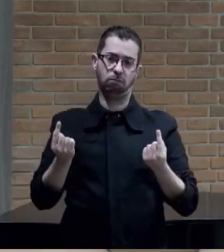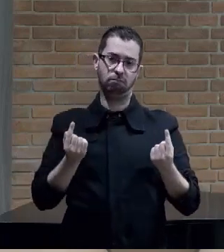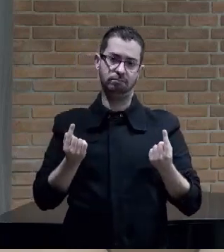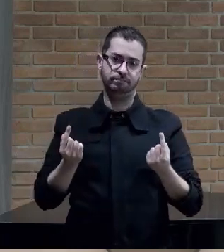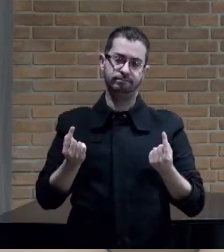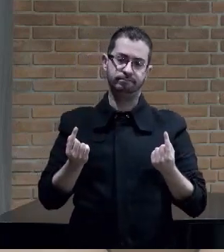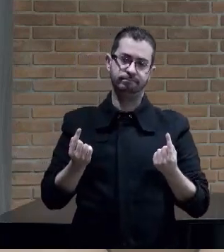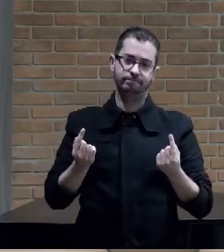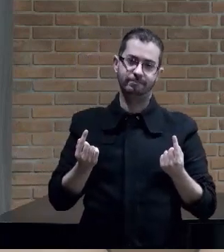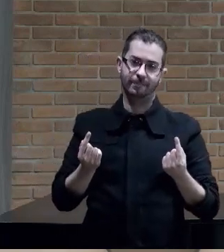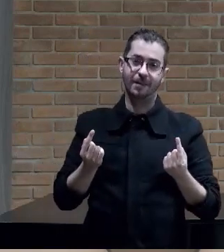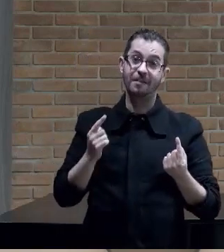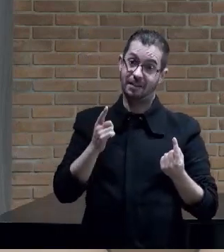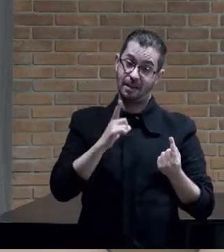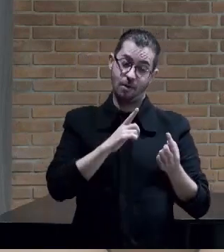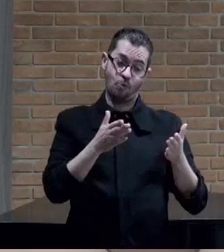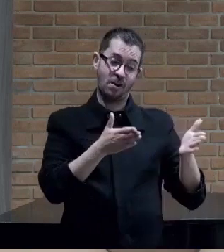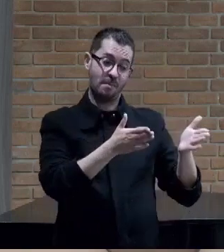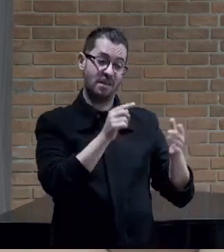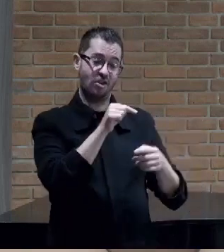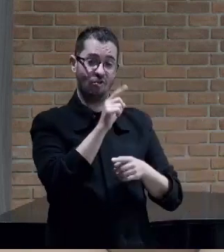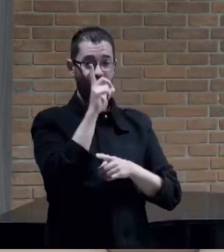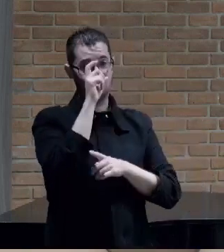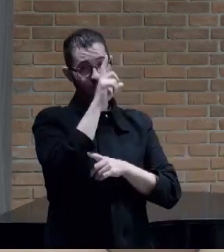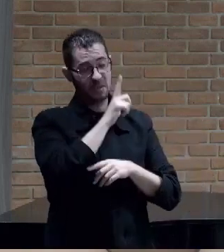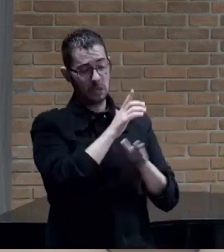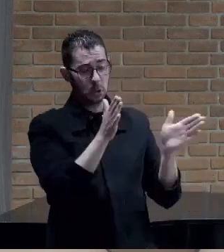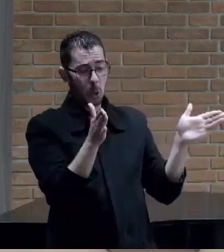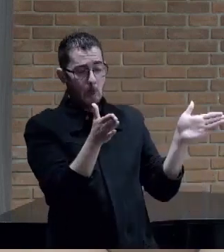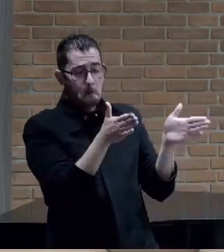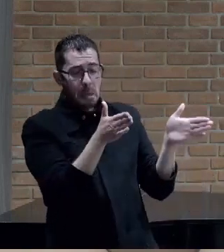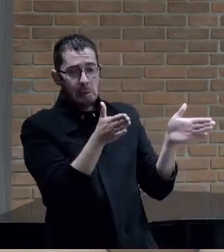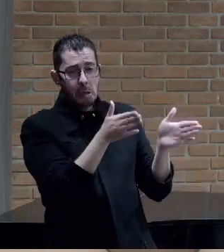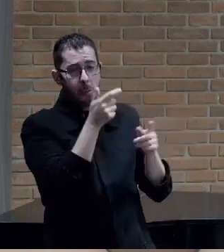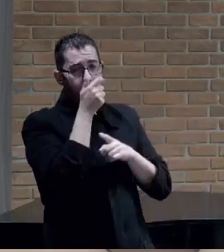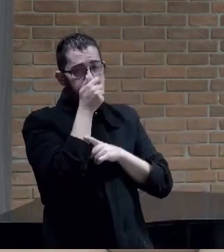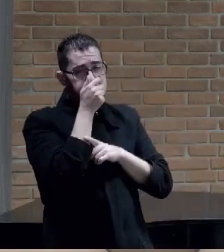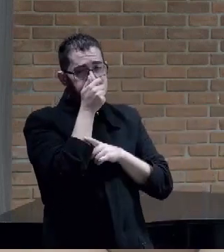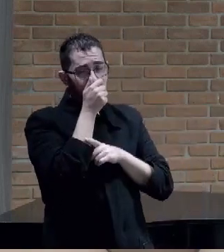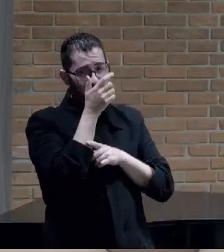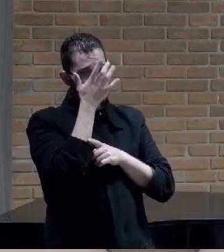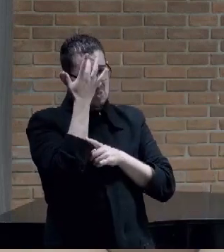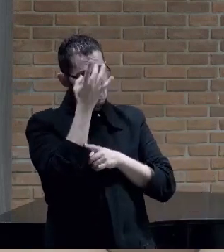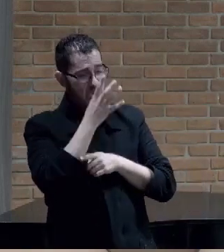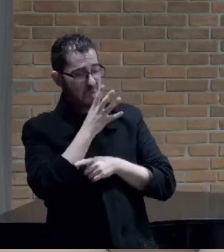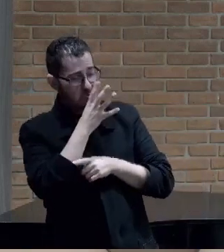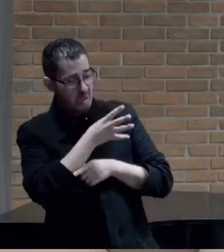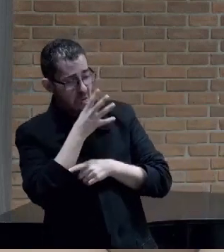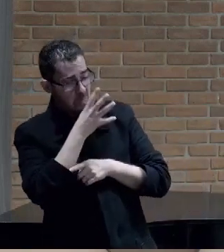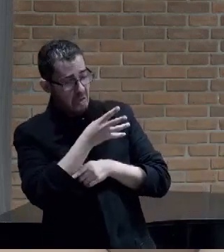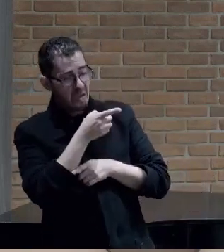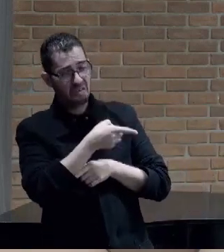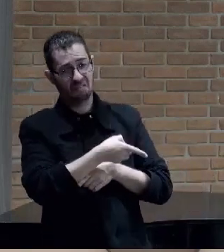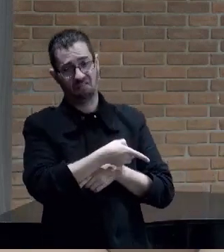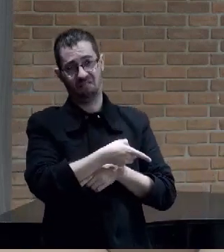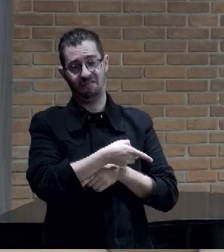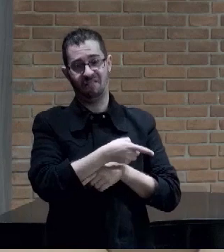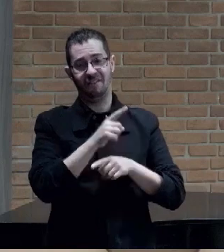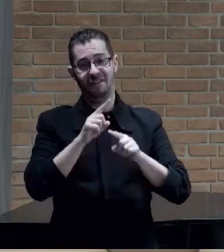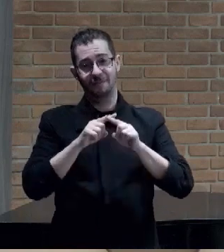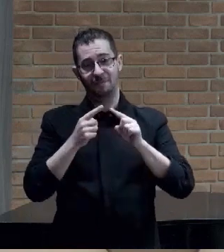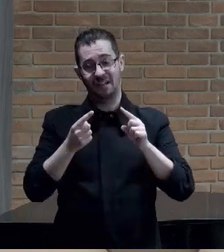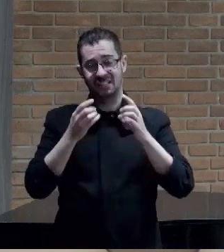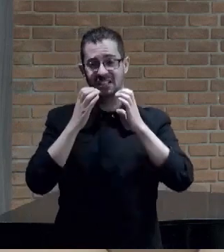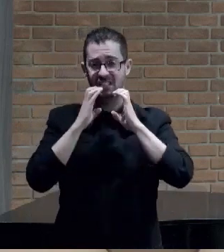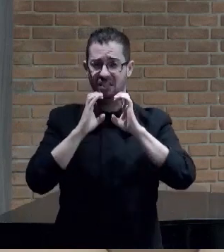Vai ser um caminho difícil, a porta é estreita, você pode ser ridicularizado. Mas é esse evangelho